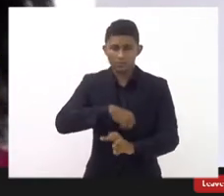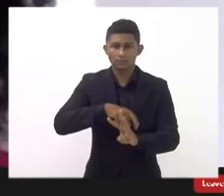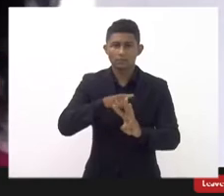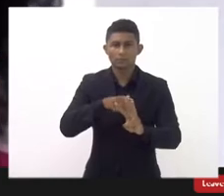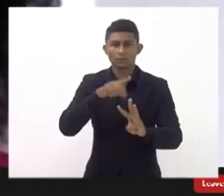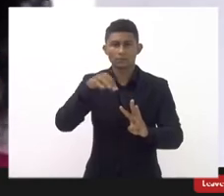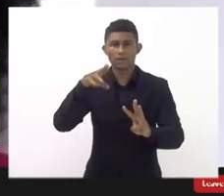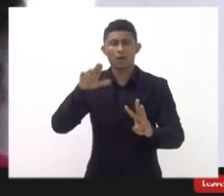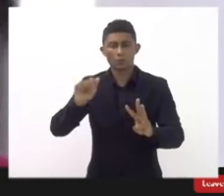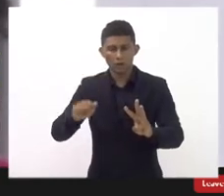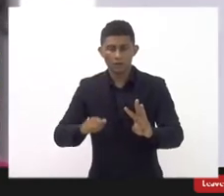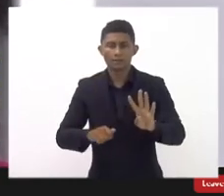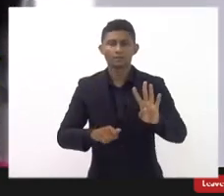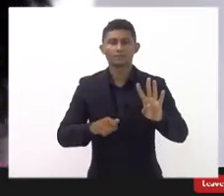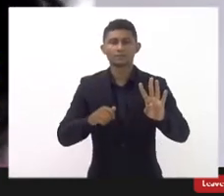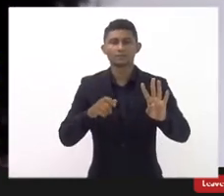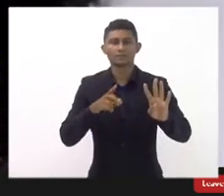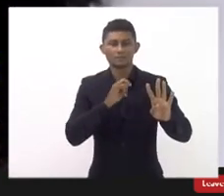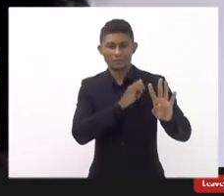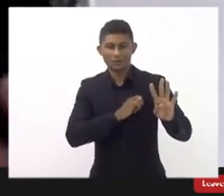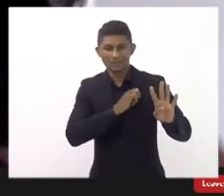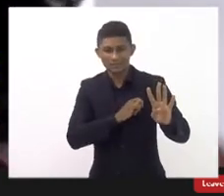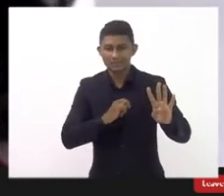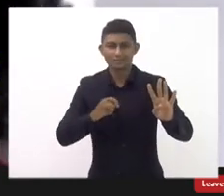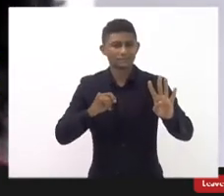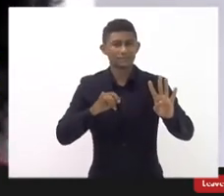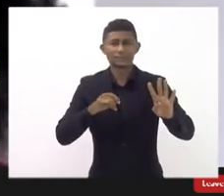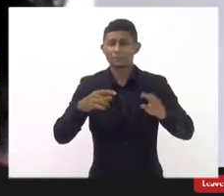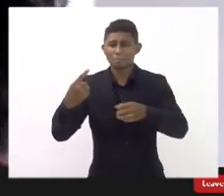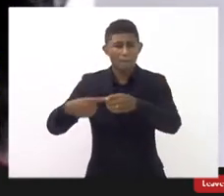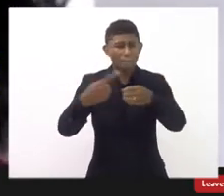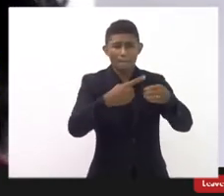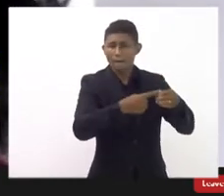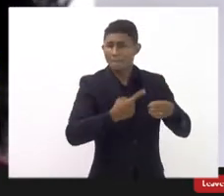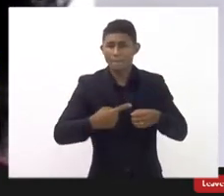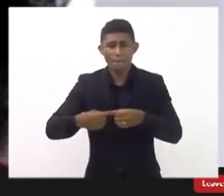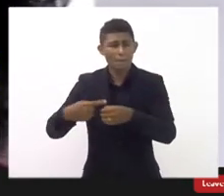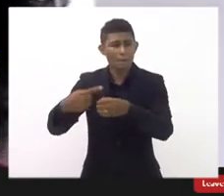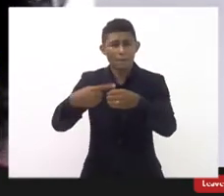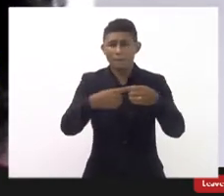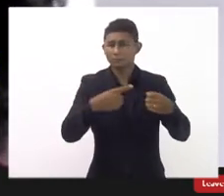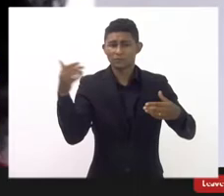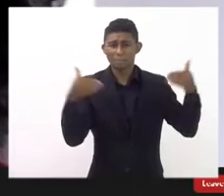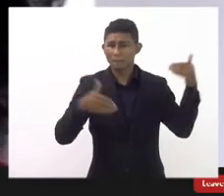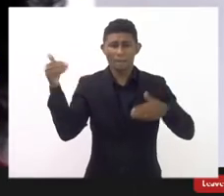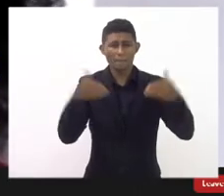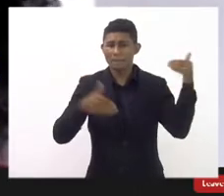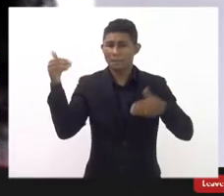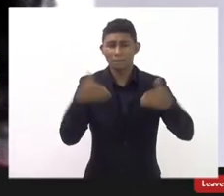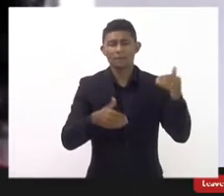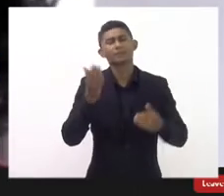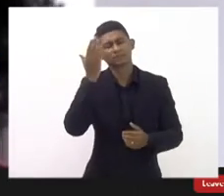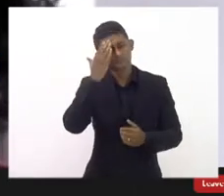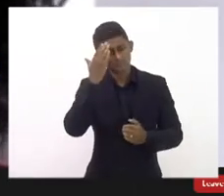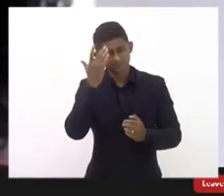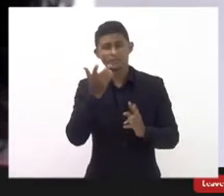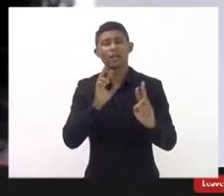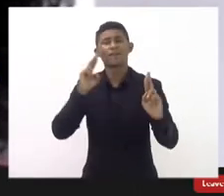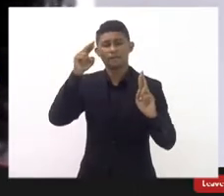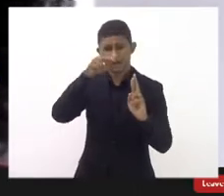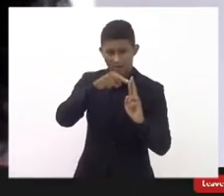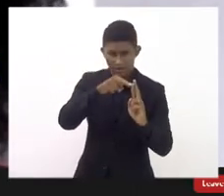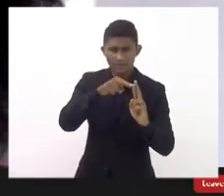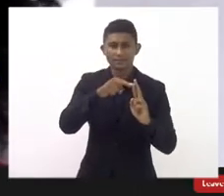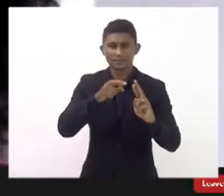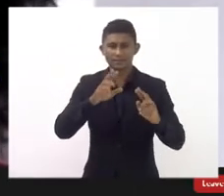Itaboraí, Cachoeira de Macacu. Então, pelo perfil institucional, né, dos institutos federais, pela referência de educação pública